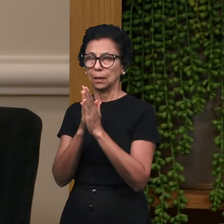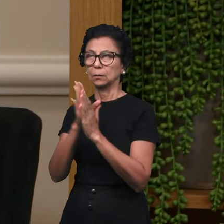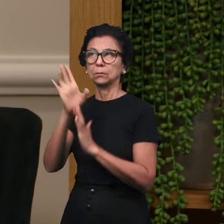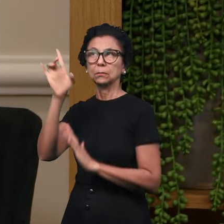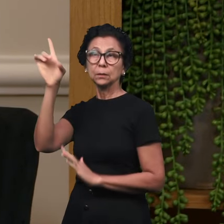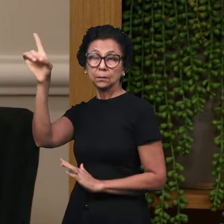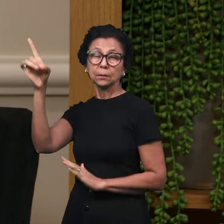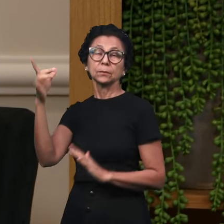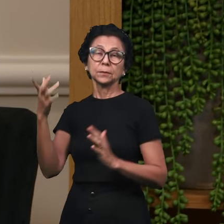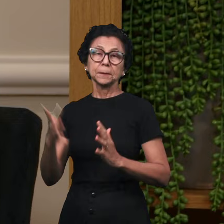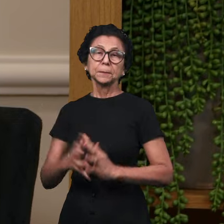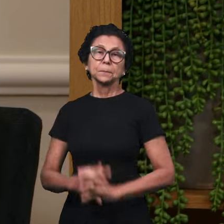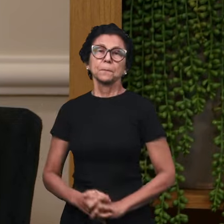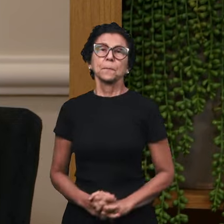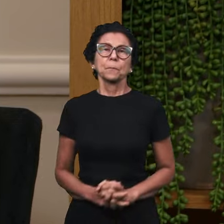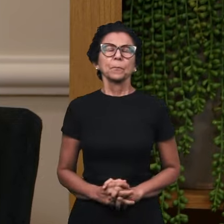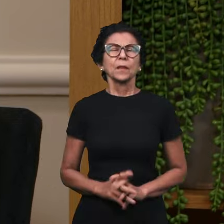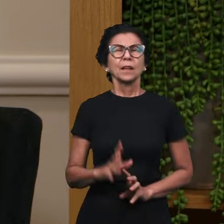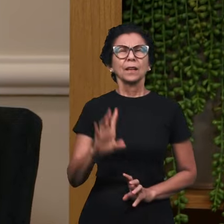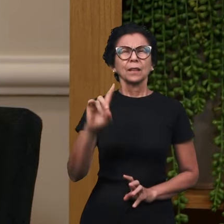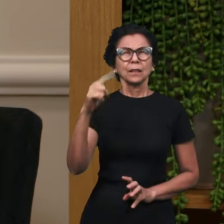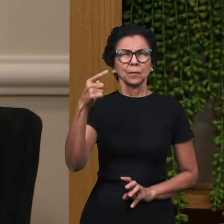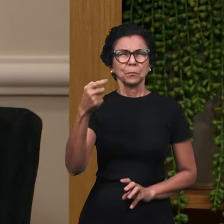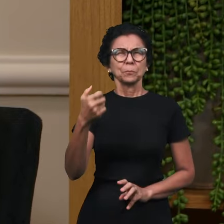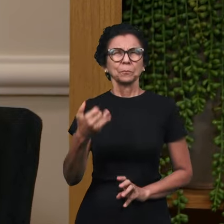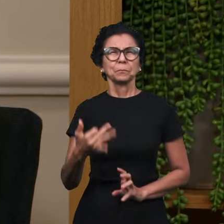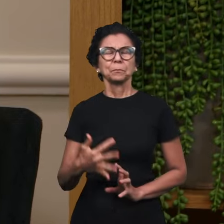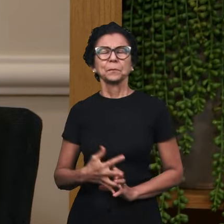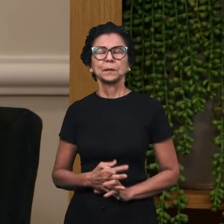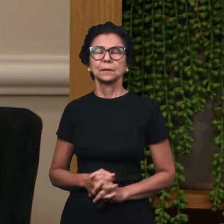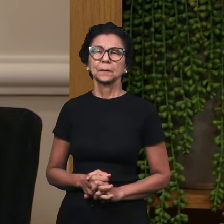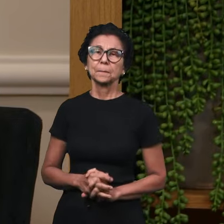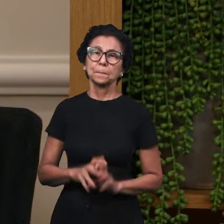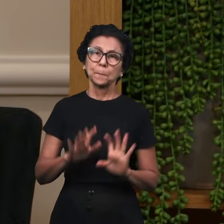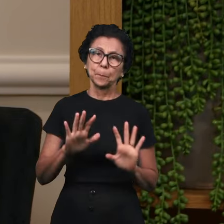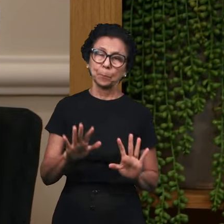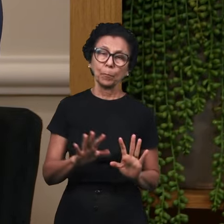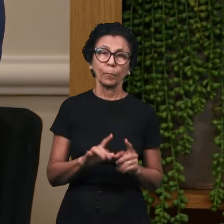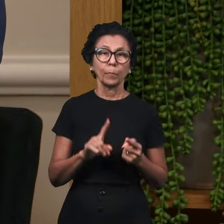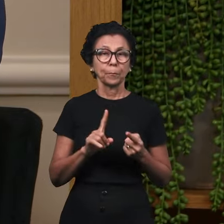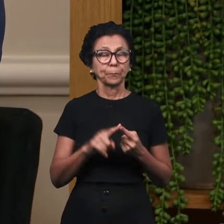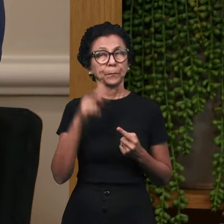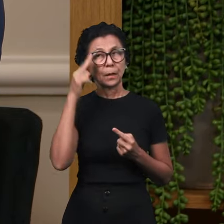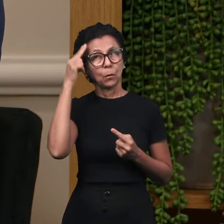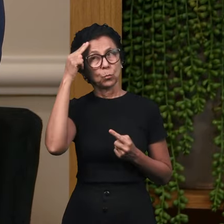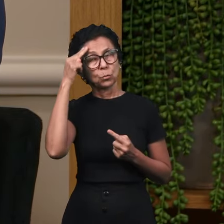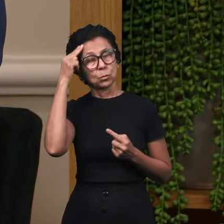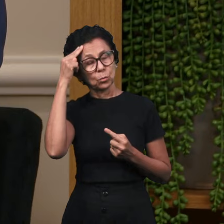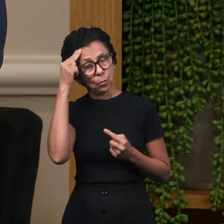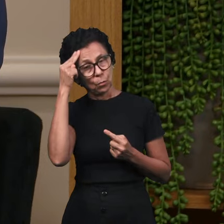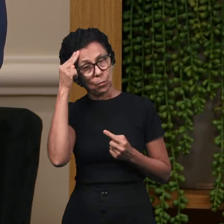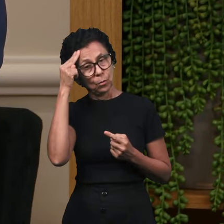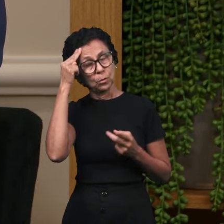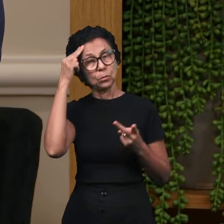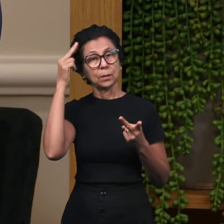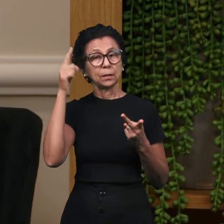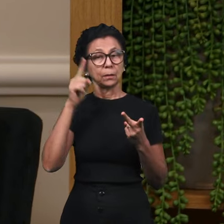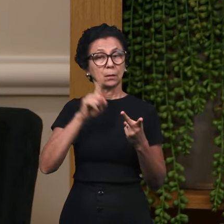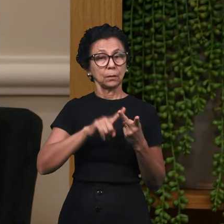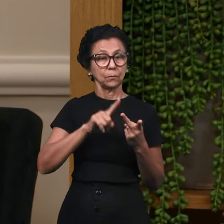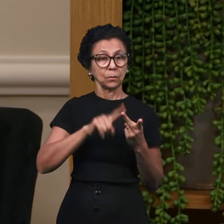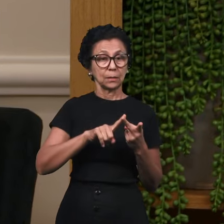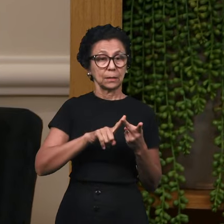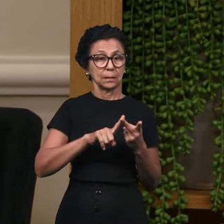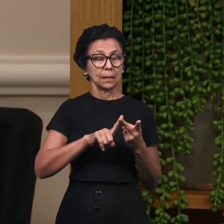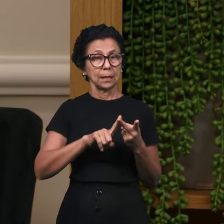conjunto. Até vamos abordar isso mais para frente, né? Porque uma coisa é você ter o sonho, outra coisa é você